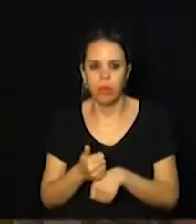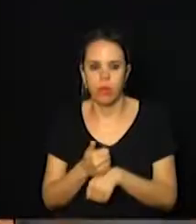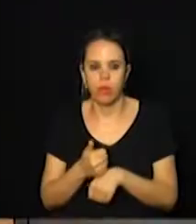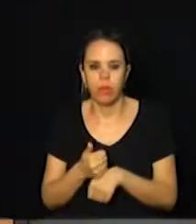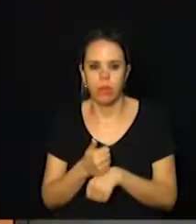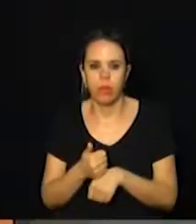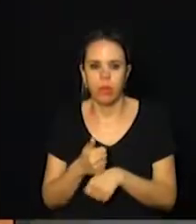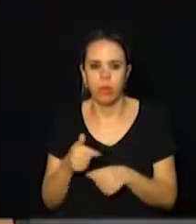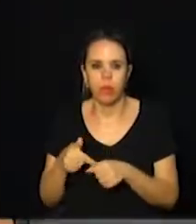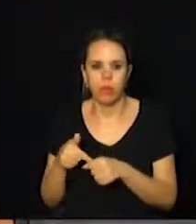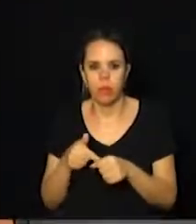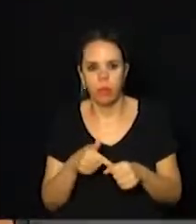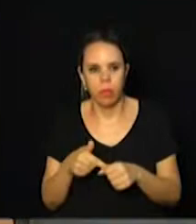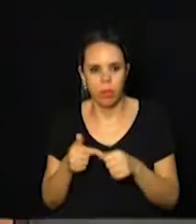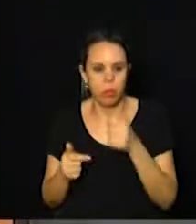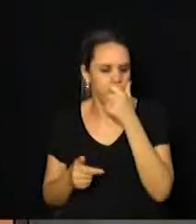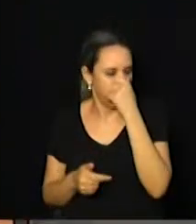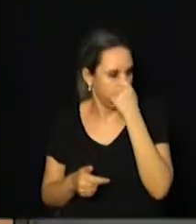frentista